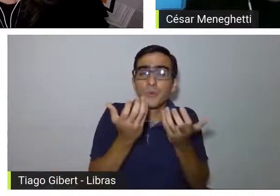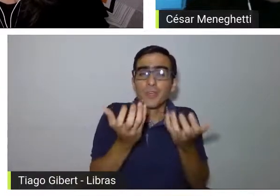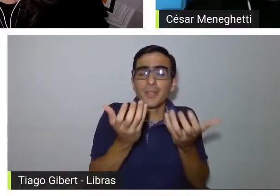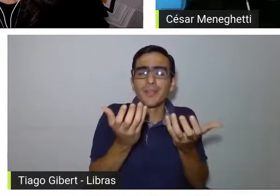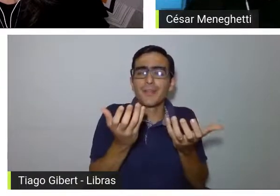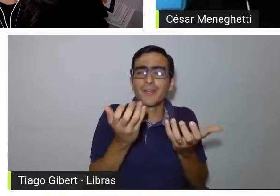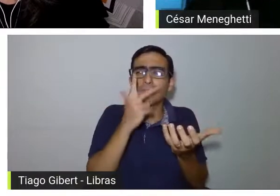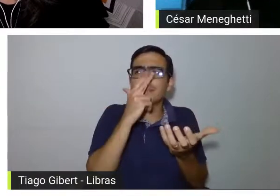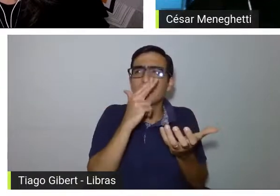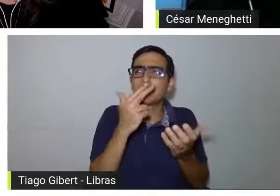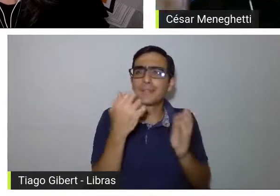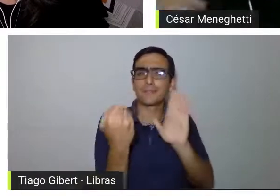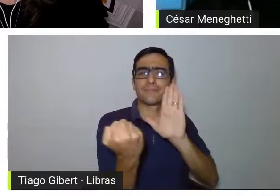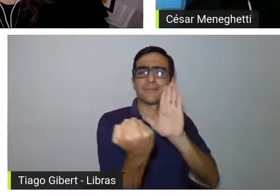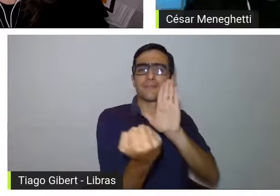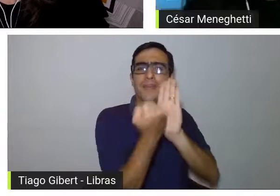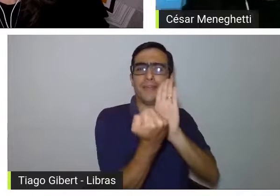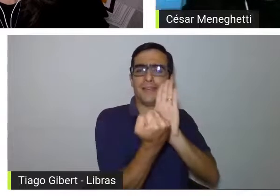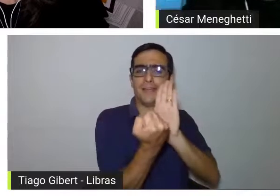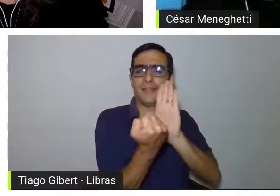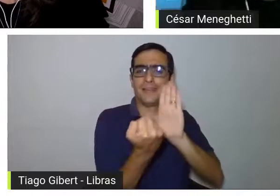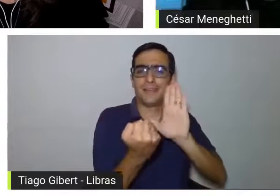estigma, assim, né? Dessa coisa.